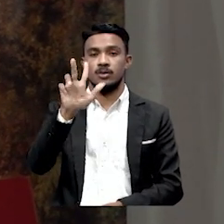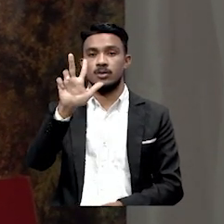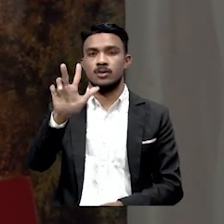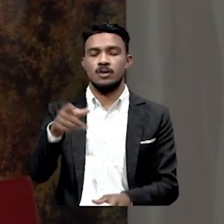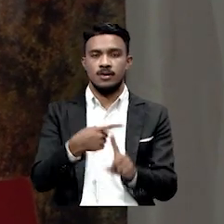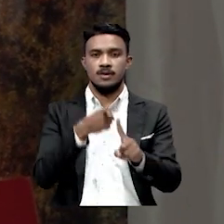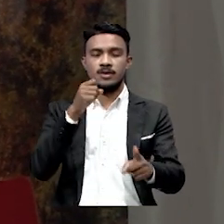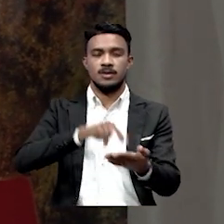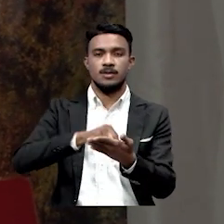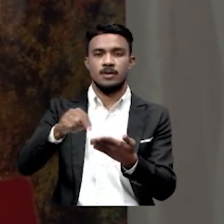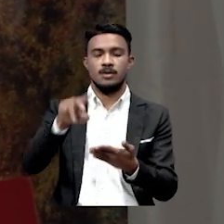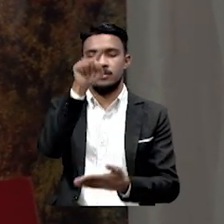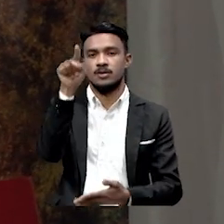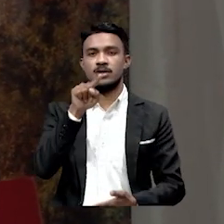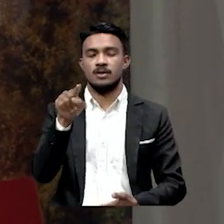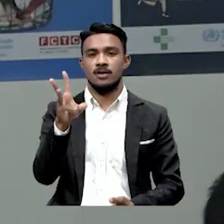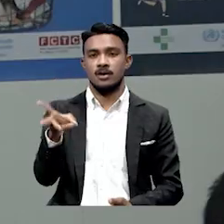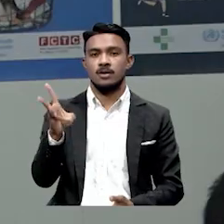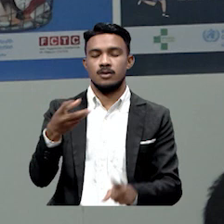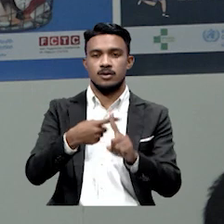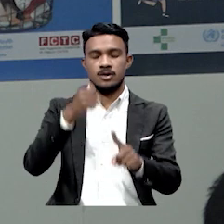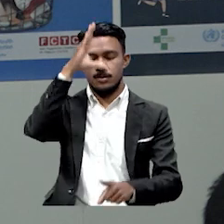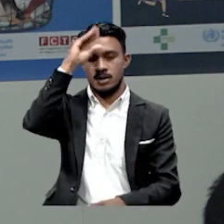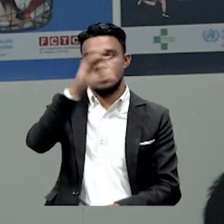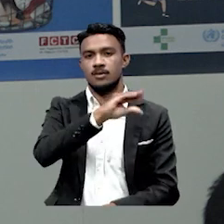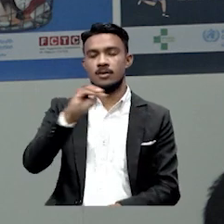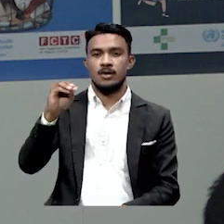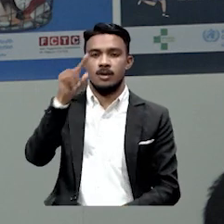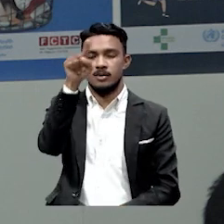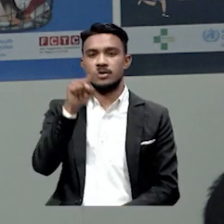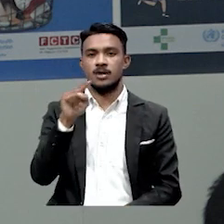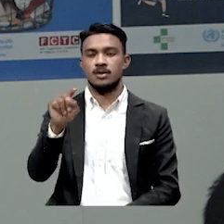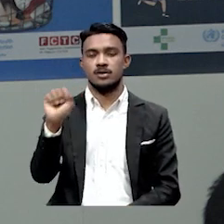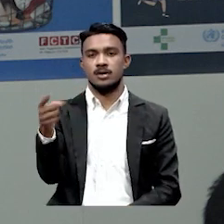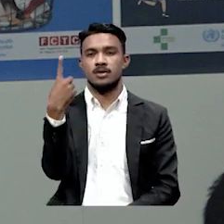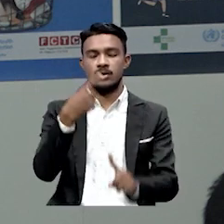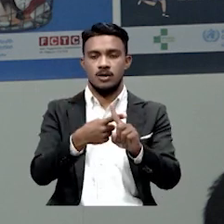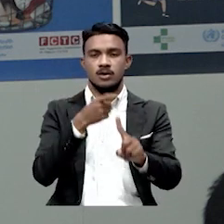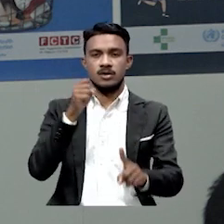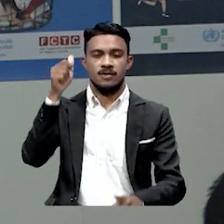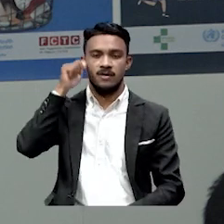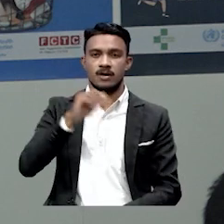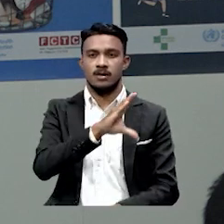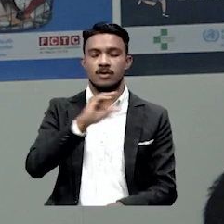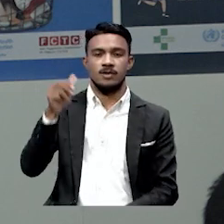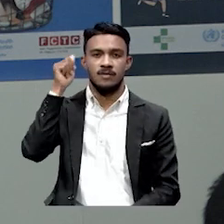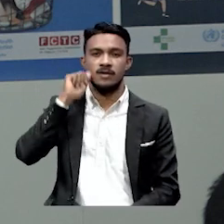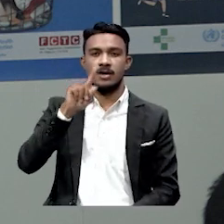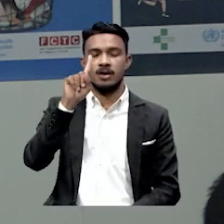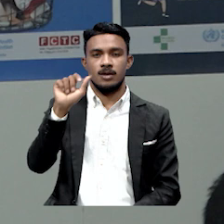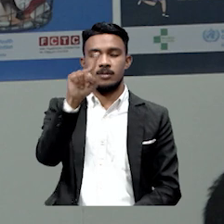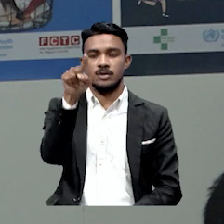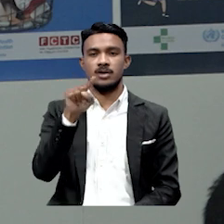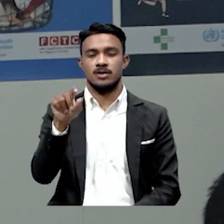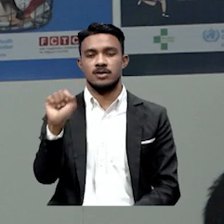seu número ne por cento ne nulo russimane, no por cento sanulo recém ida russifeto, no feto por cento sanulo recém ida,